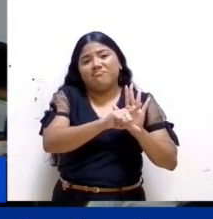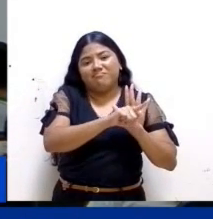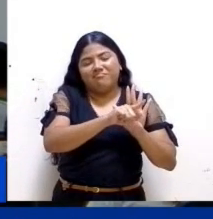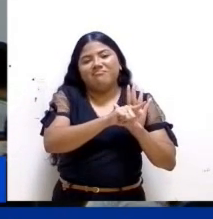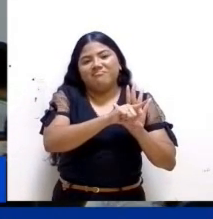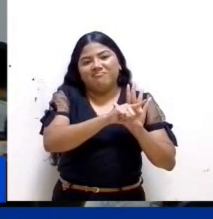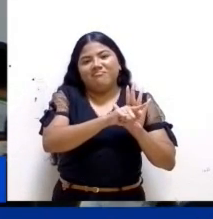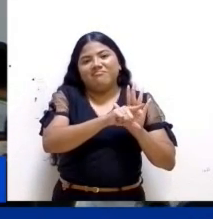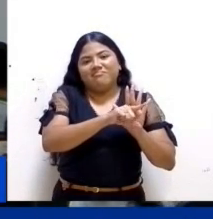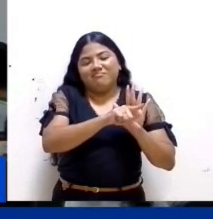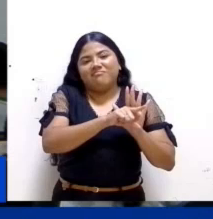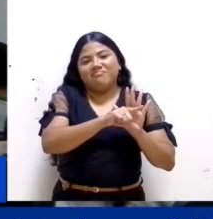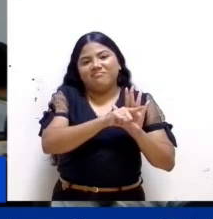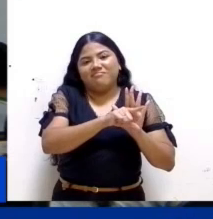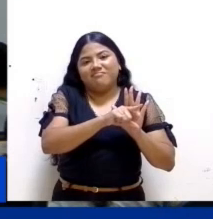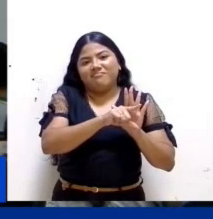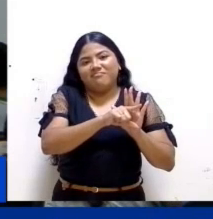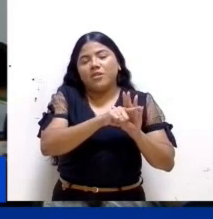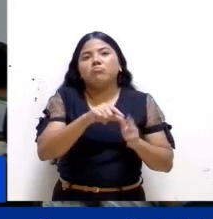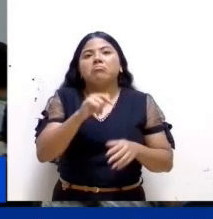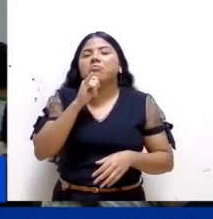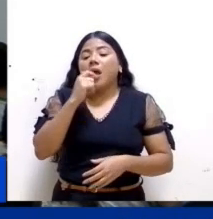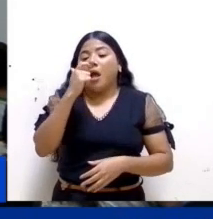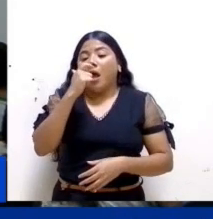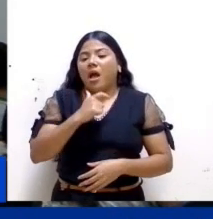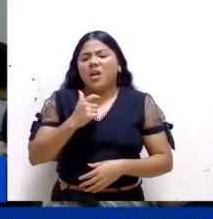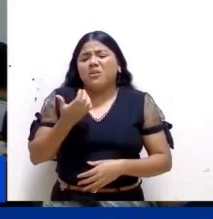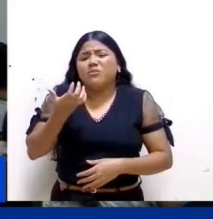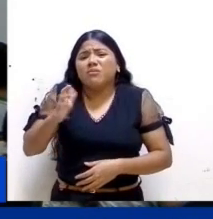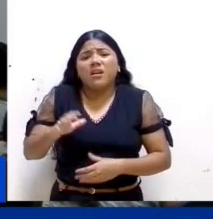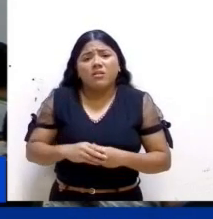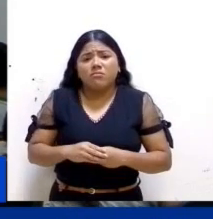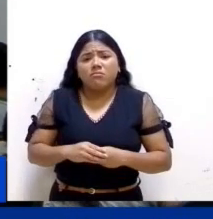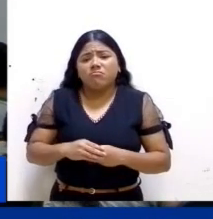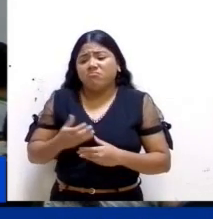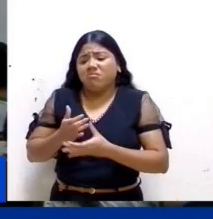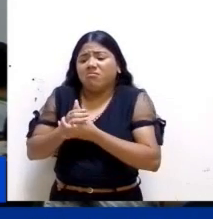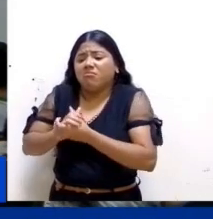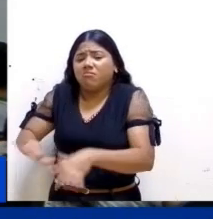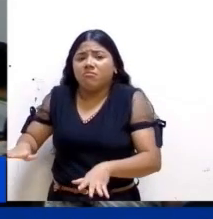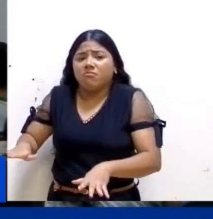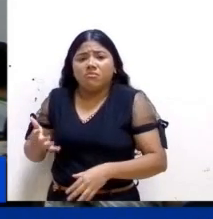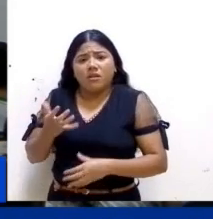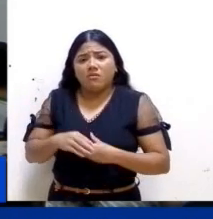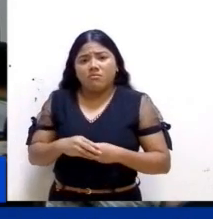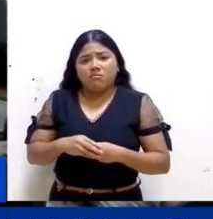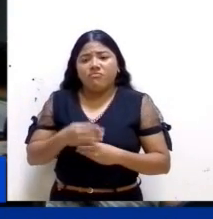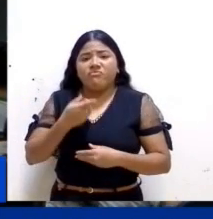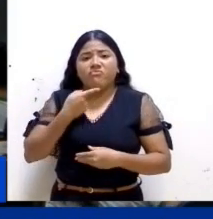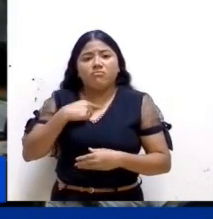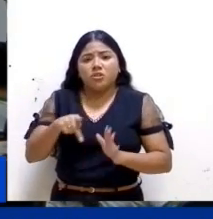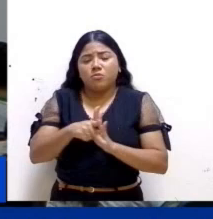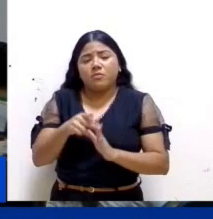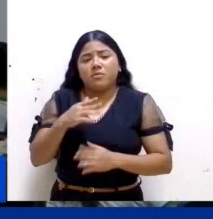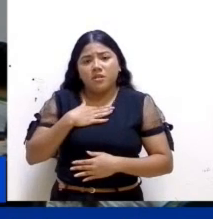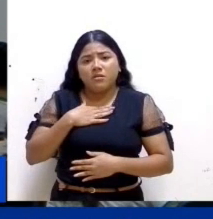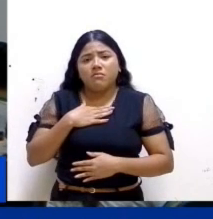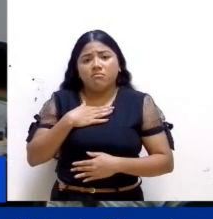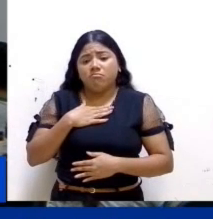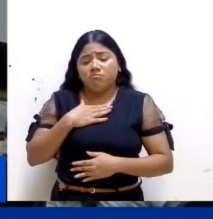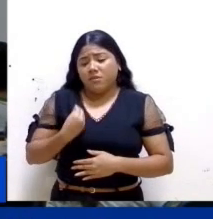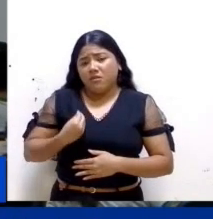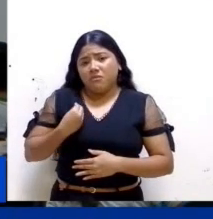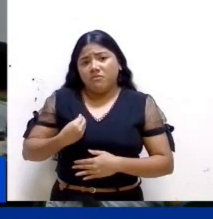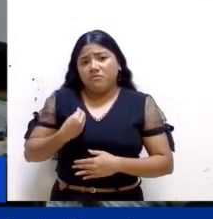basta a manifestação de vontade. Não quero, não te curto mais, acabou, já foi, já deu. Vida